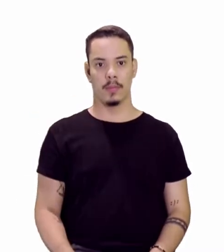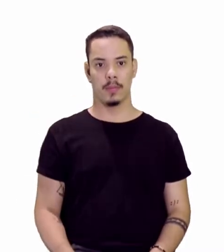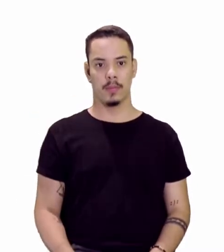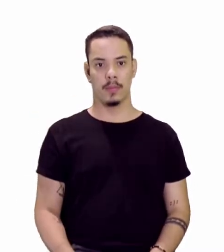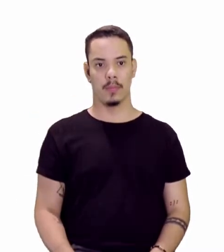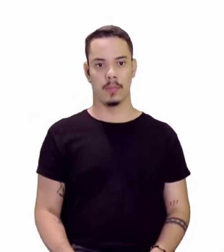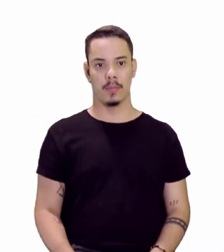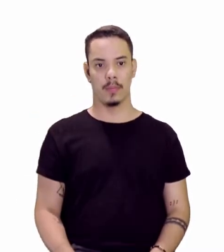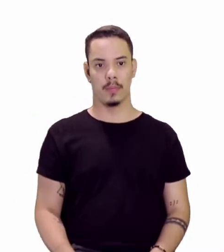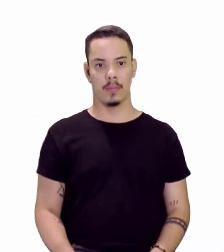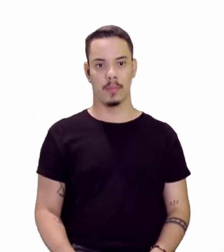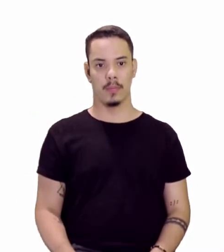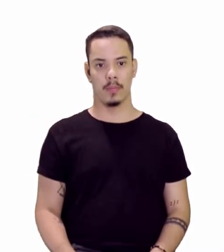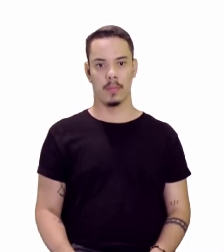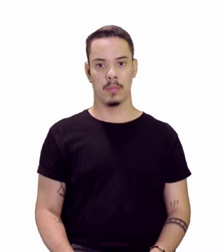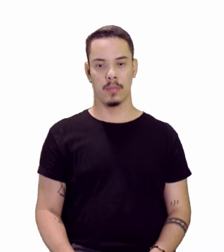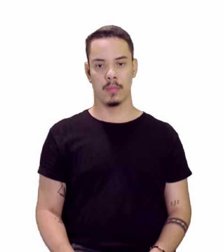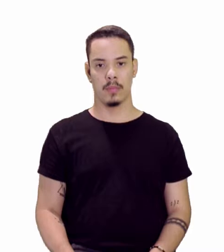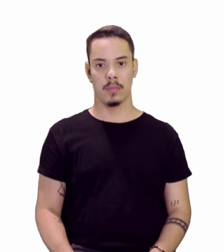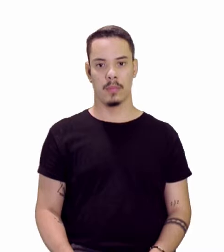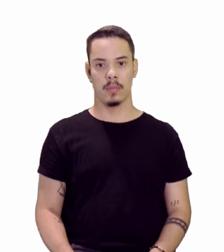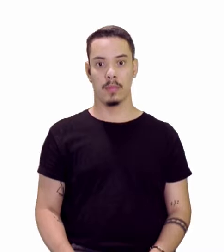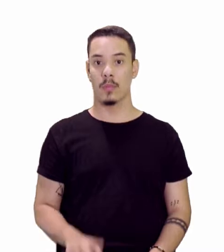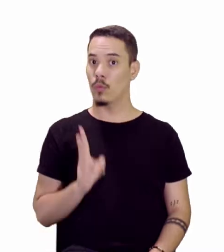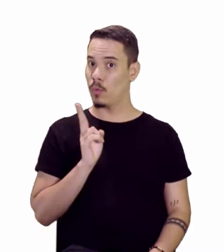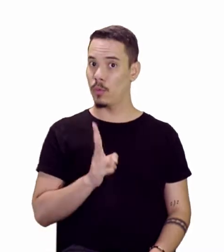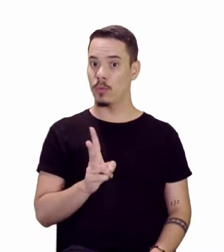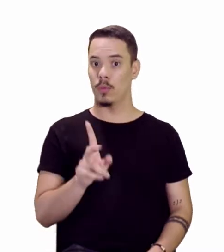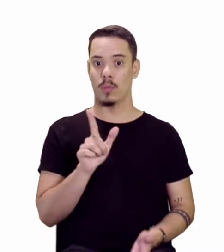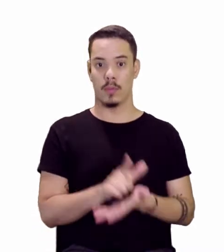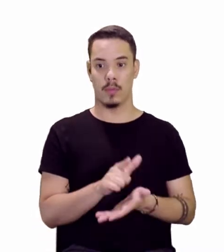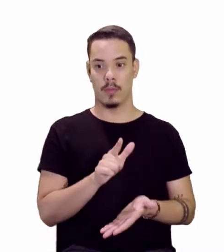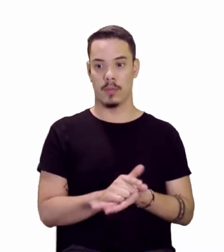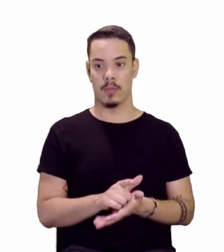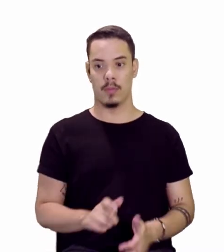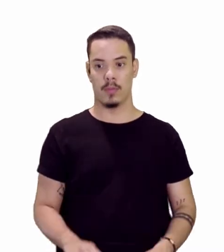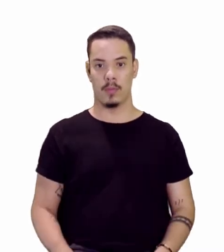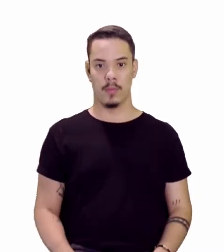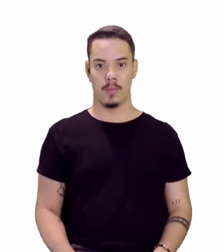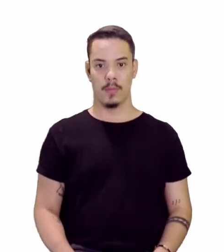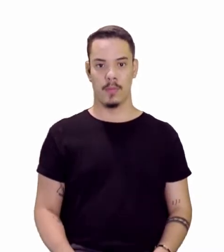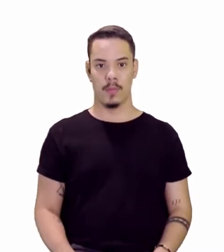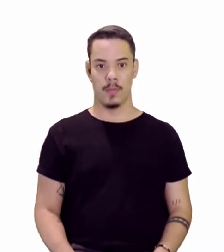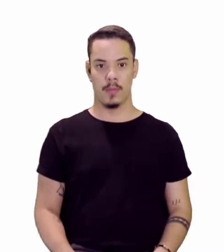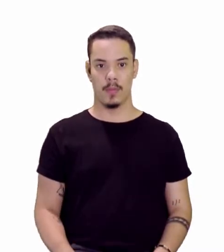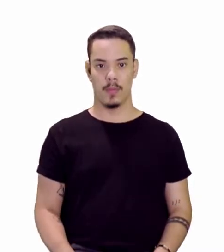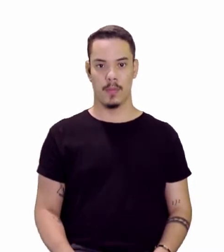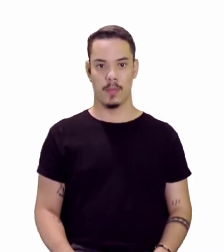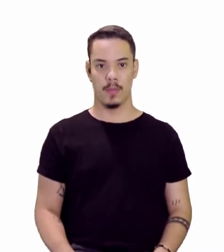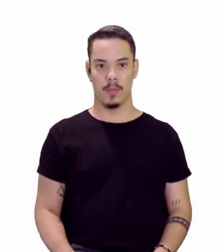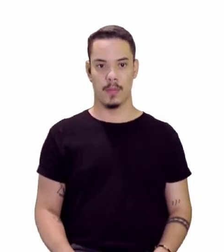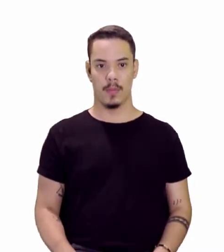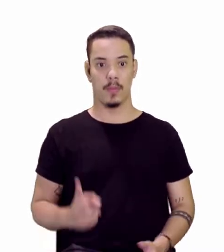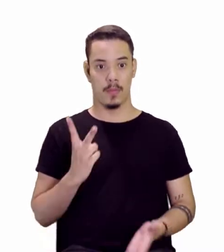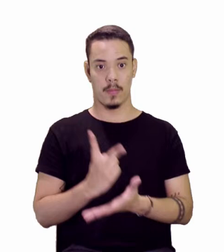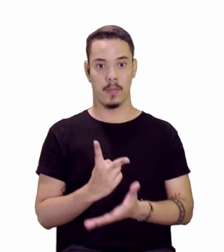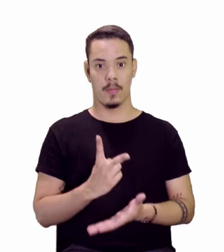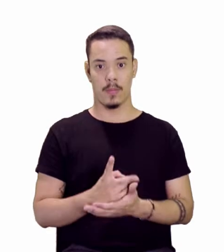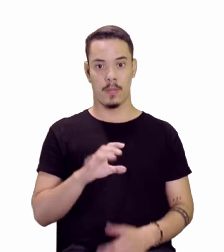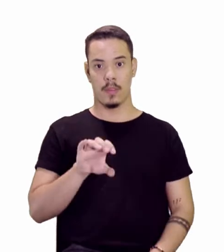mão. E aí vê que continua, né? Olha lá. Ele virou o copo, ó, mesmo virando o copo,